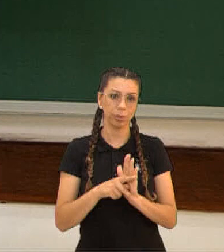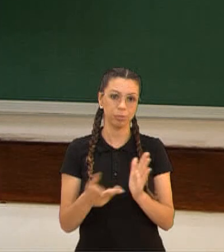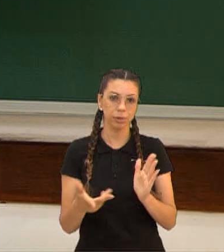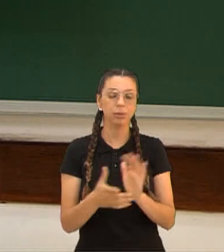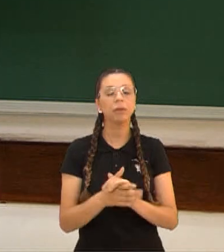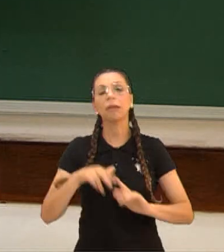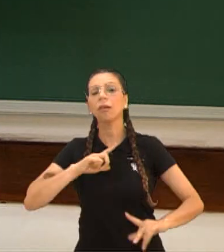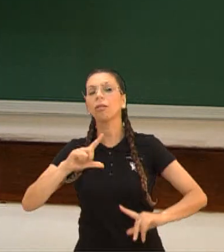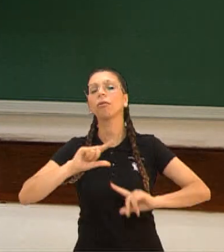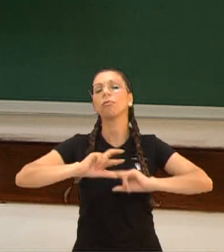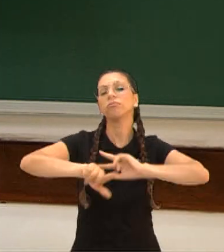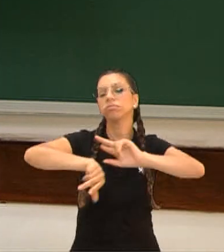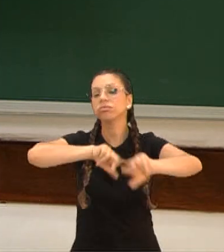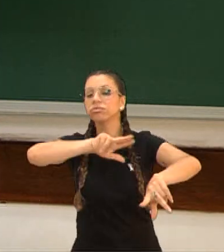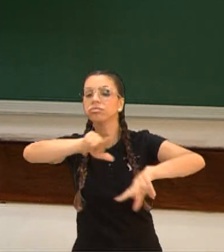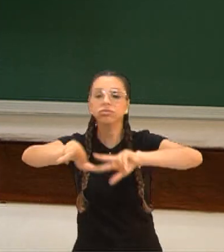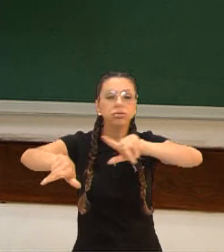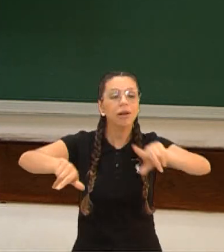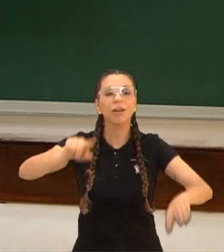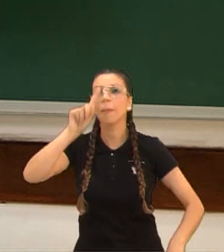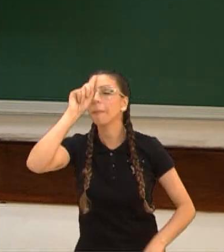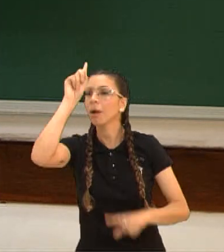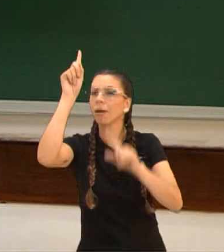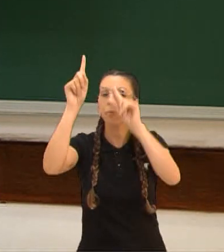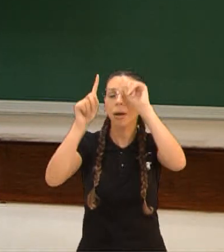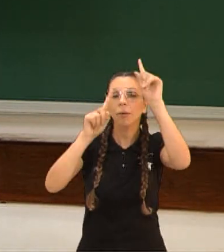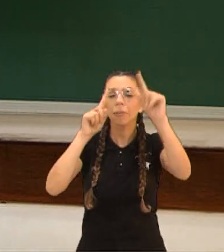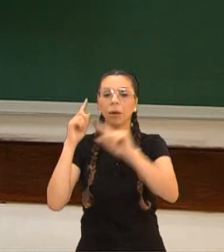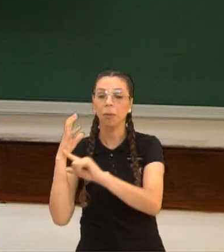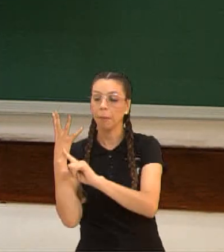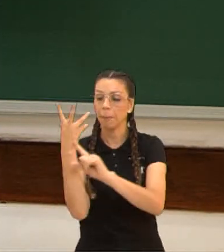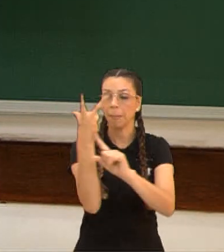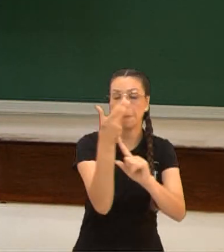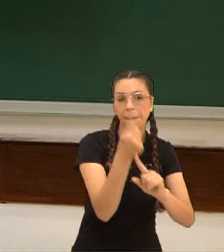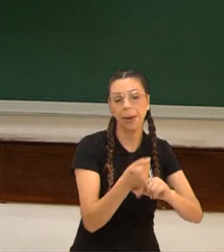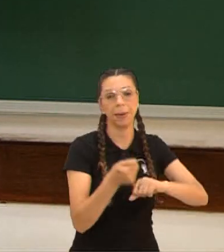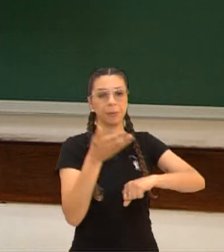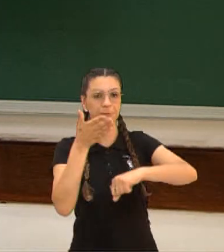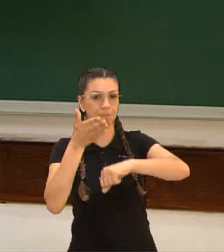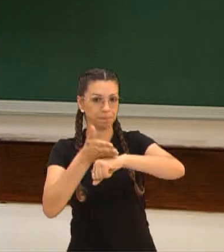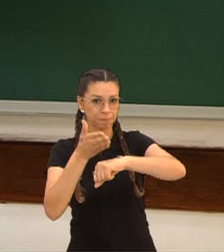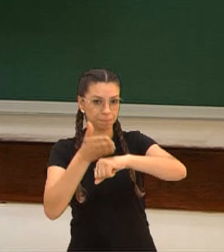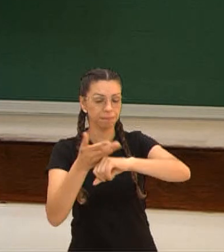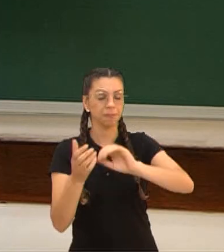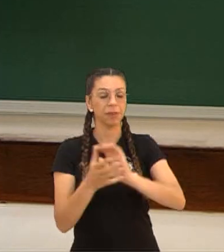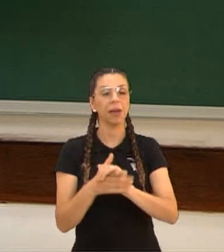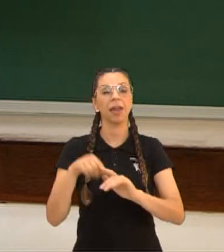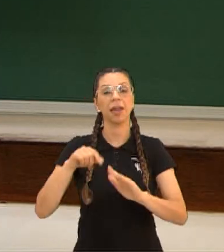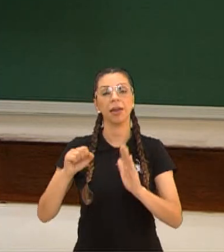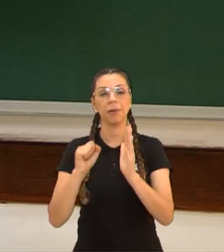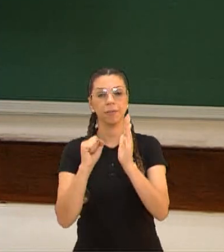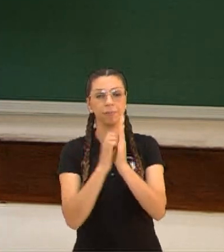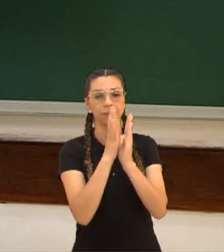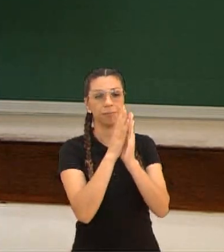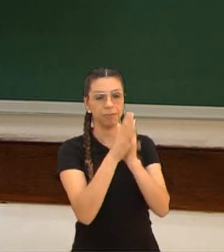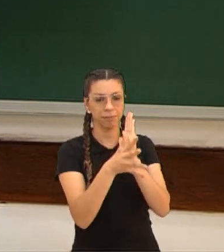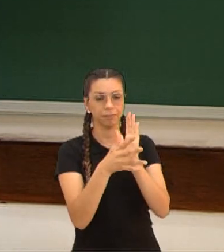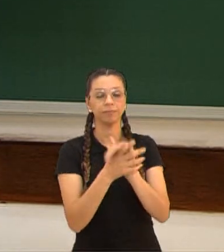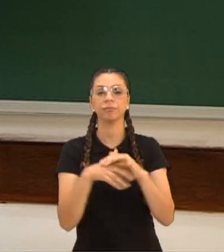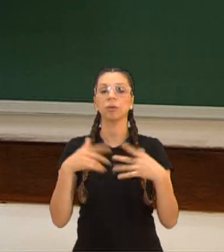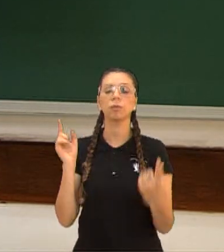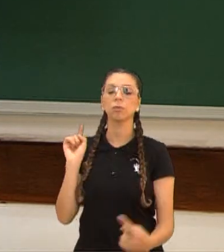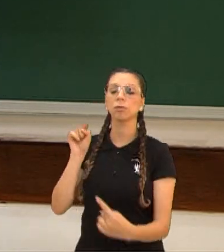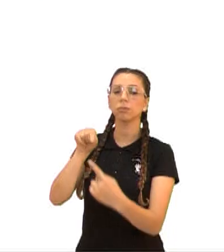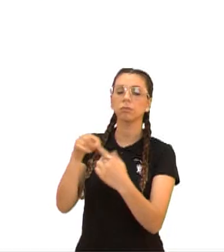coisas diferentes, que lançou muita ideia para a arte moderna, né? O impressionismo. Então vamos começar com os objetivos da